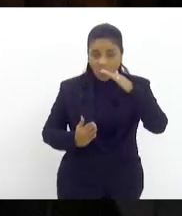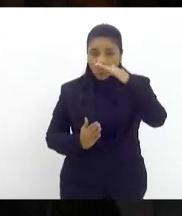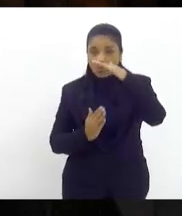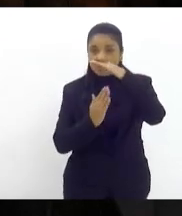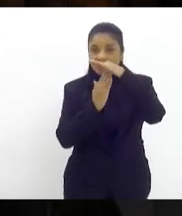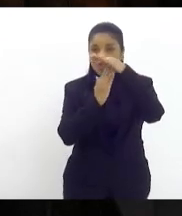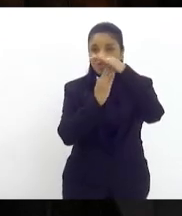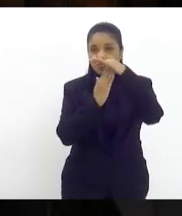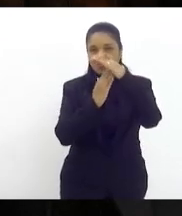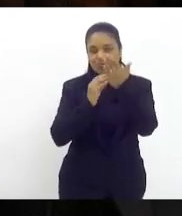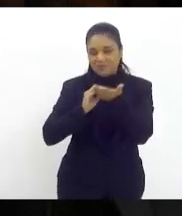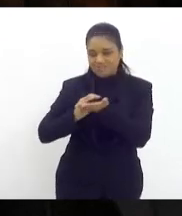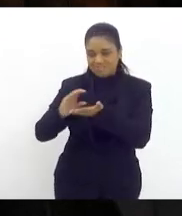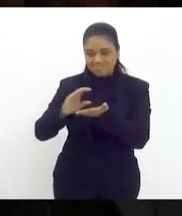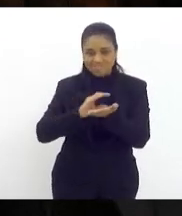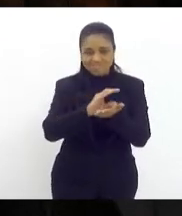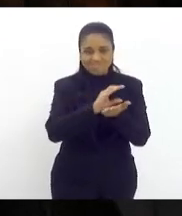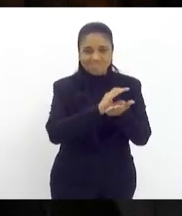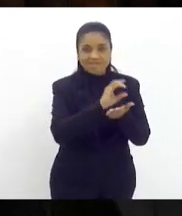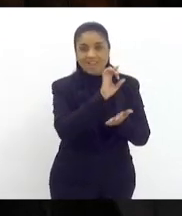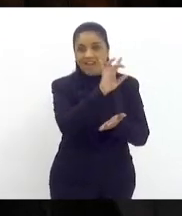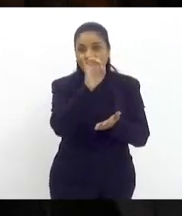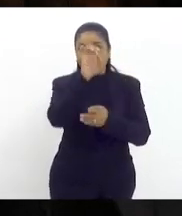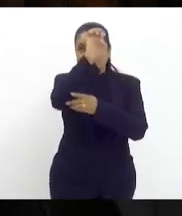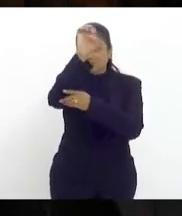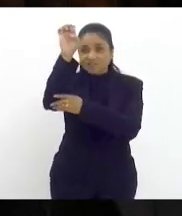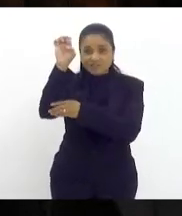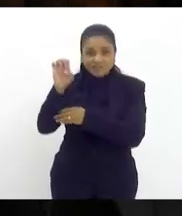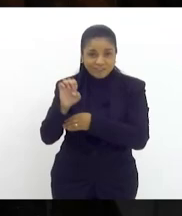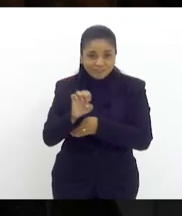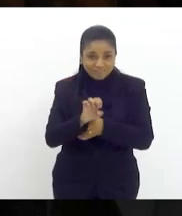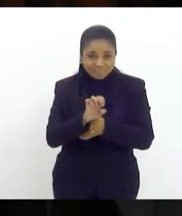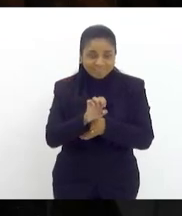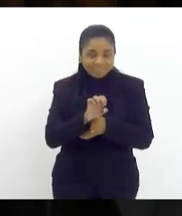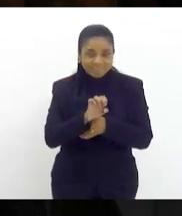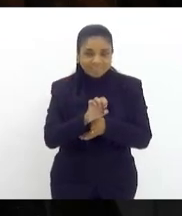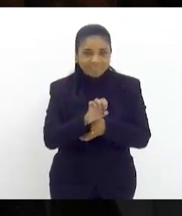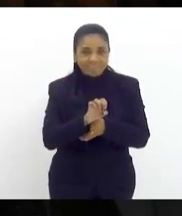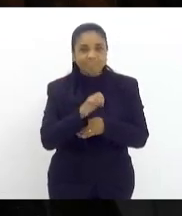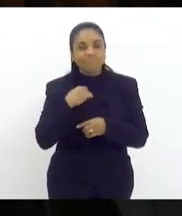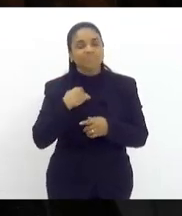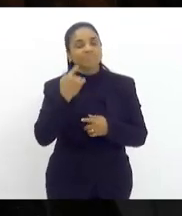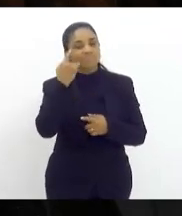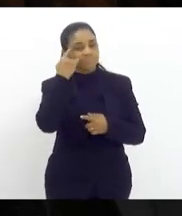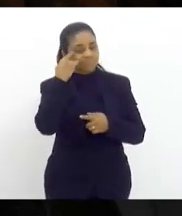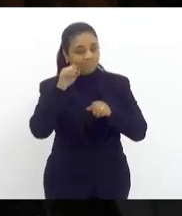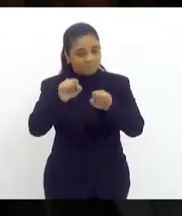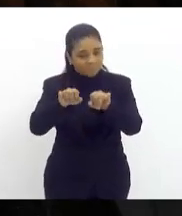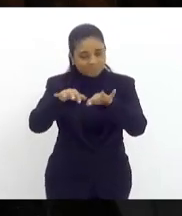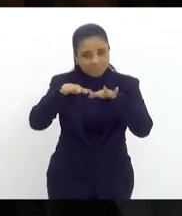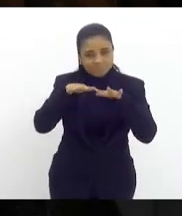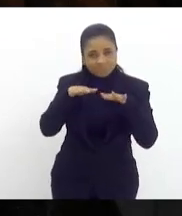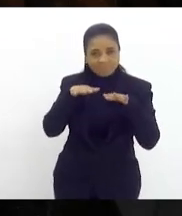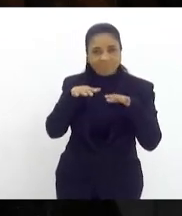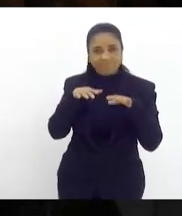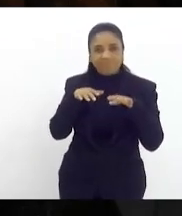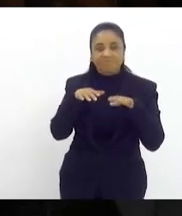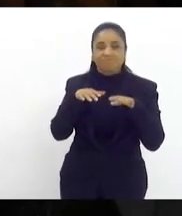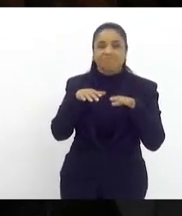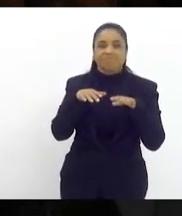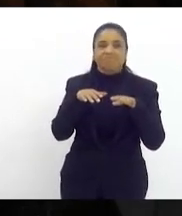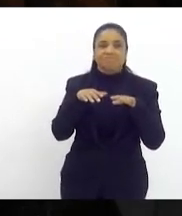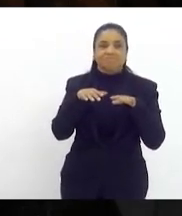dos estados e eu espero que o parlamento fluminense não